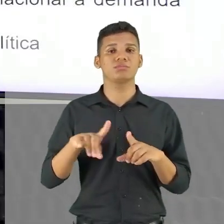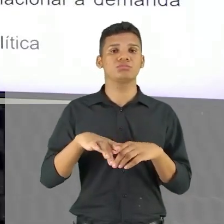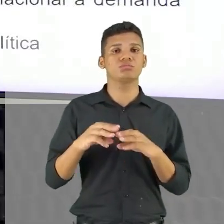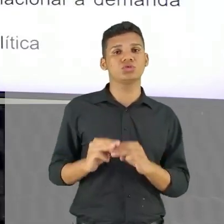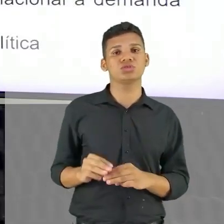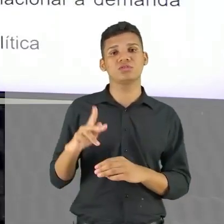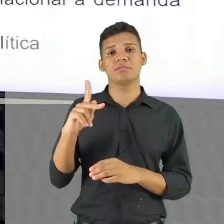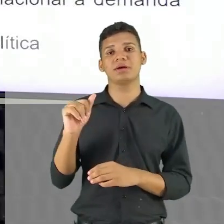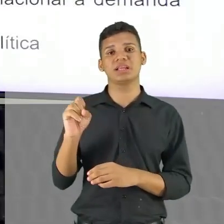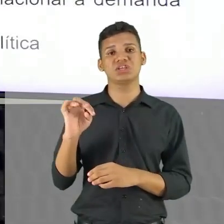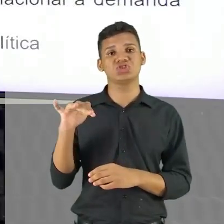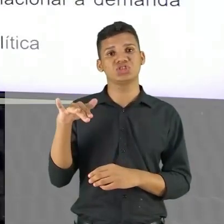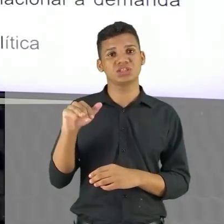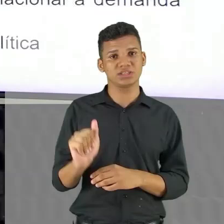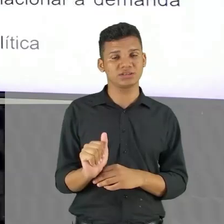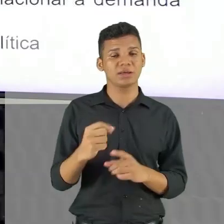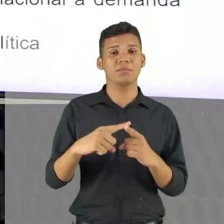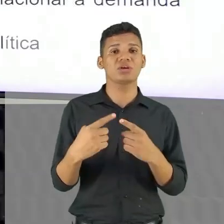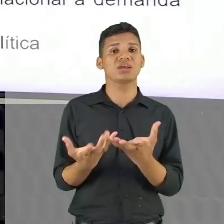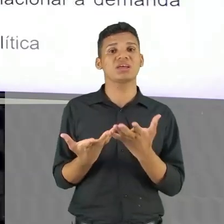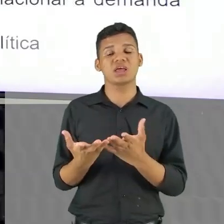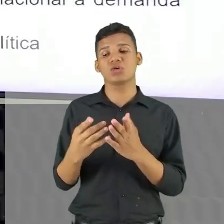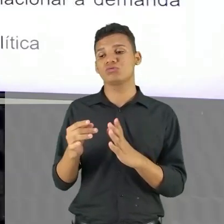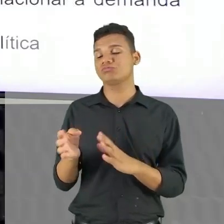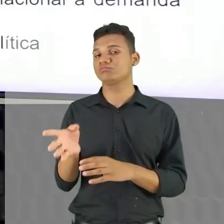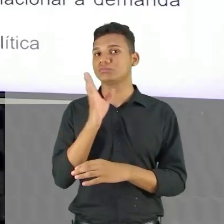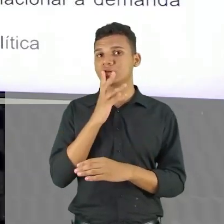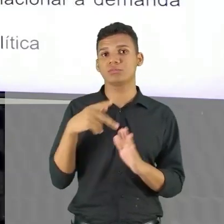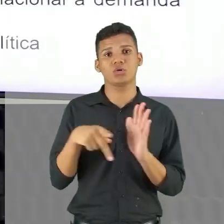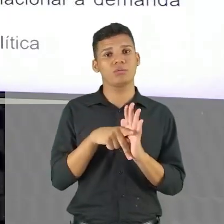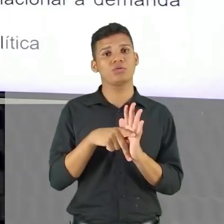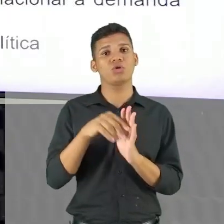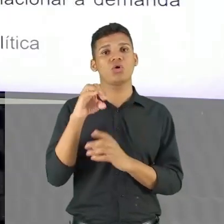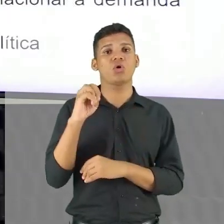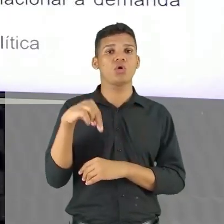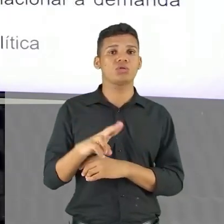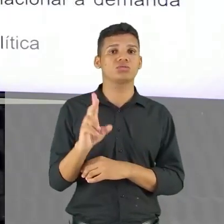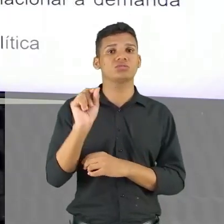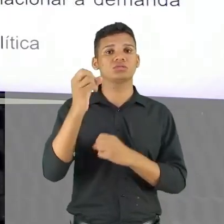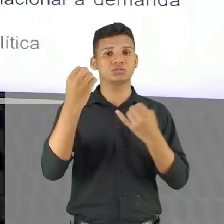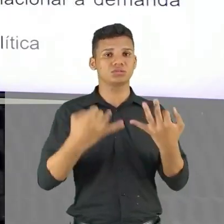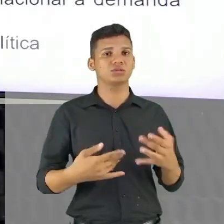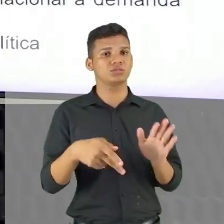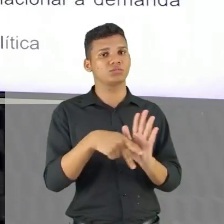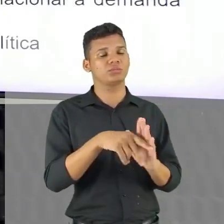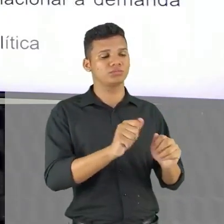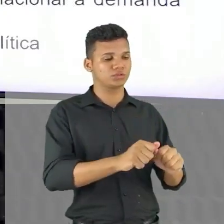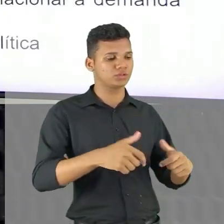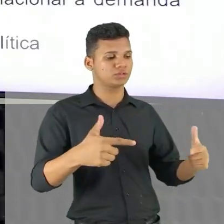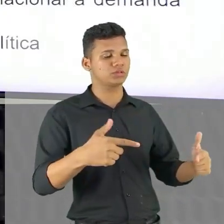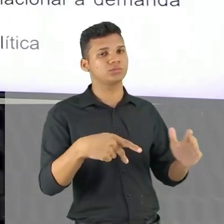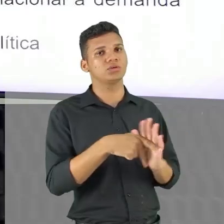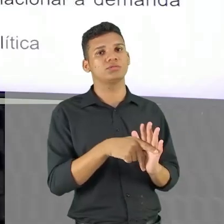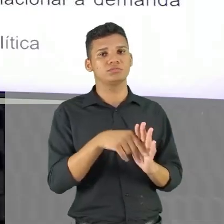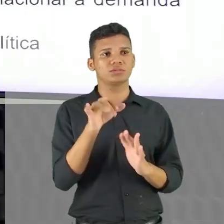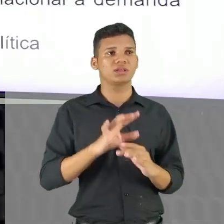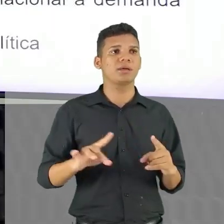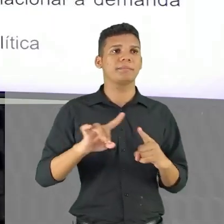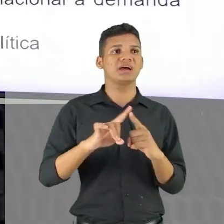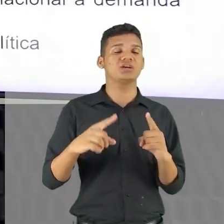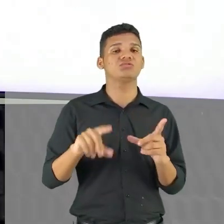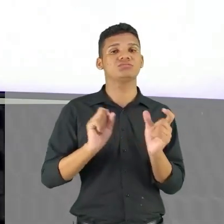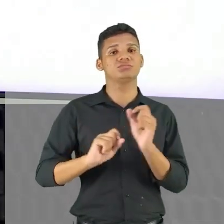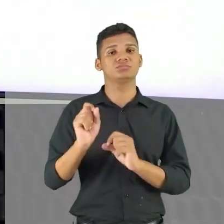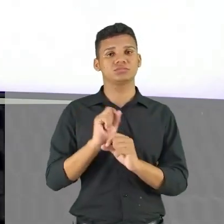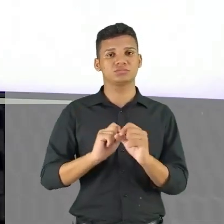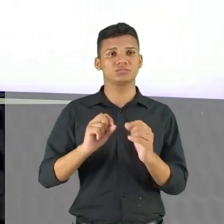ela quer? Reconhecimento internacional. Quando a ONU começa a discutir isso na sua Assembleia Geral, significa que ela está dando apoio. Olha